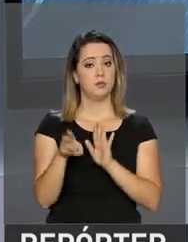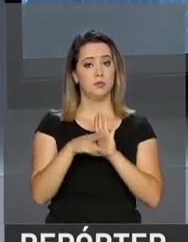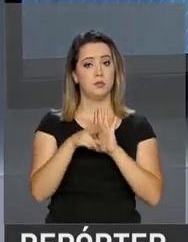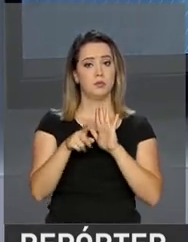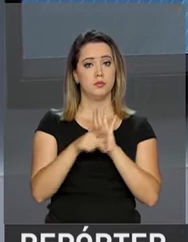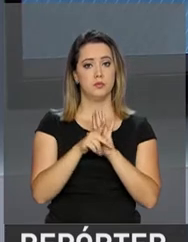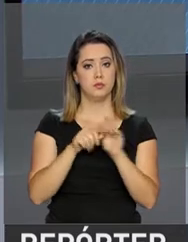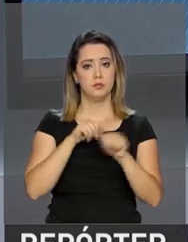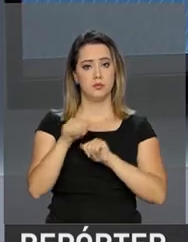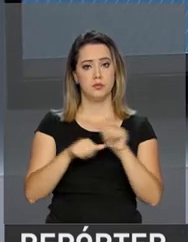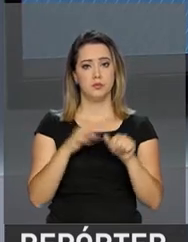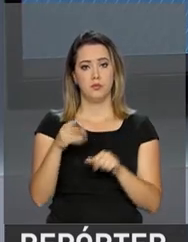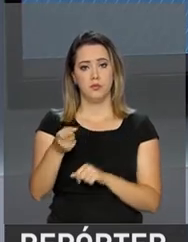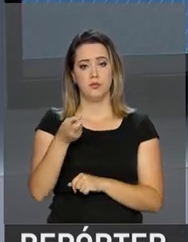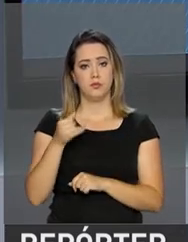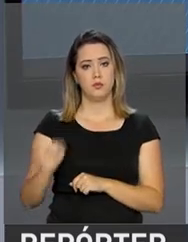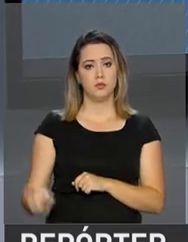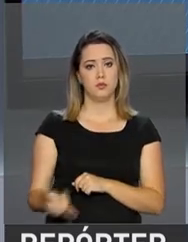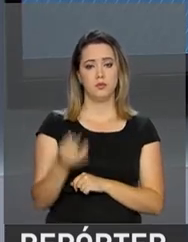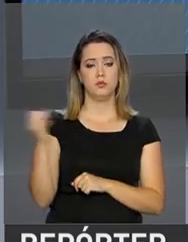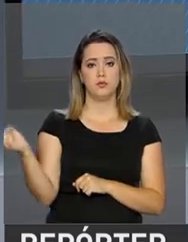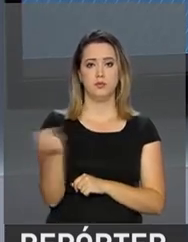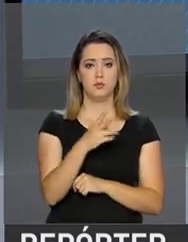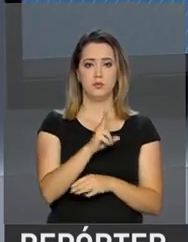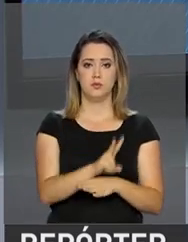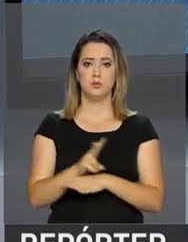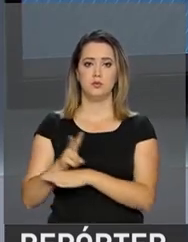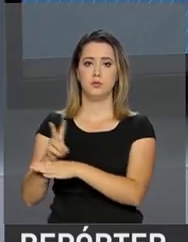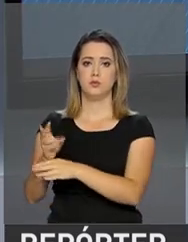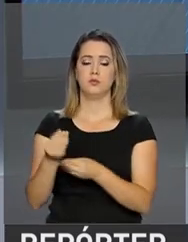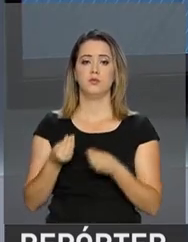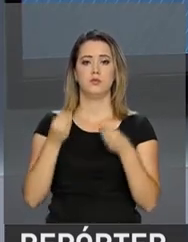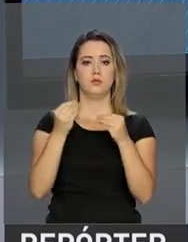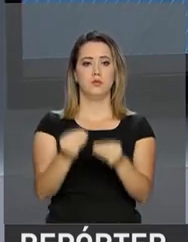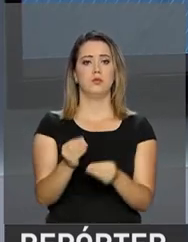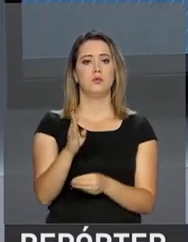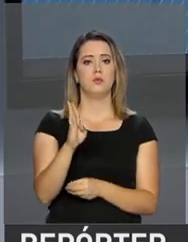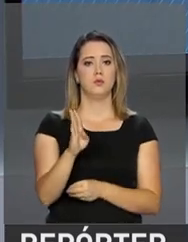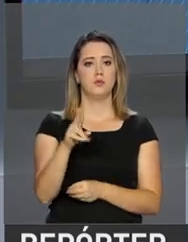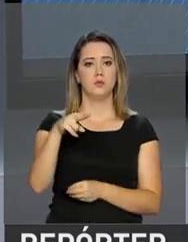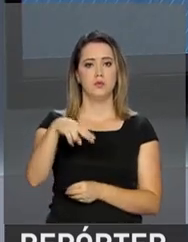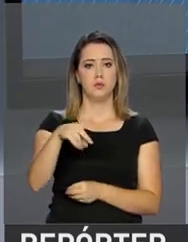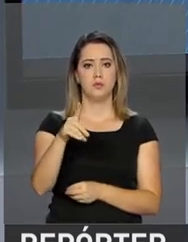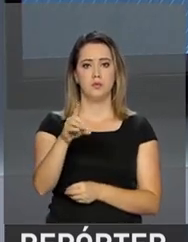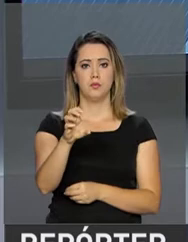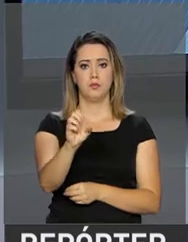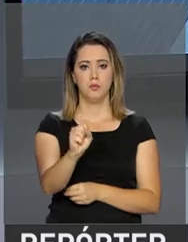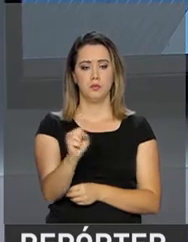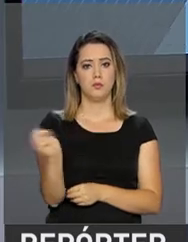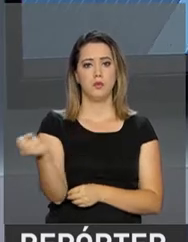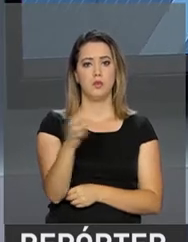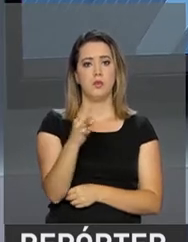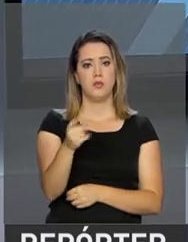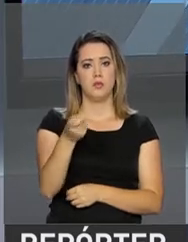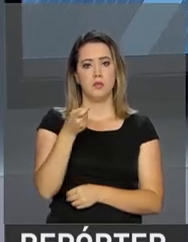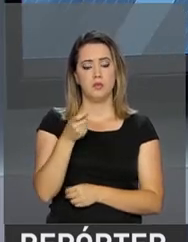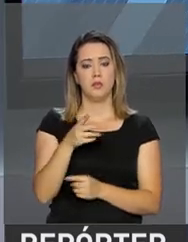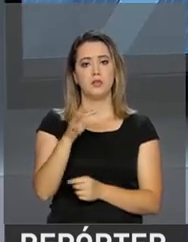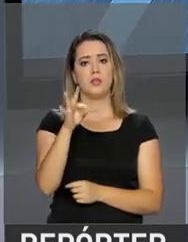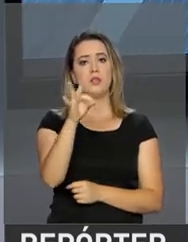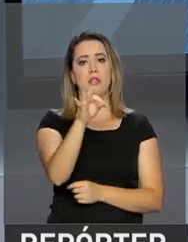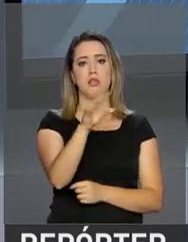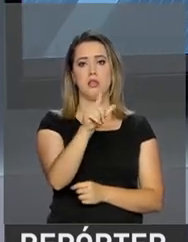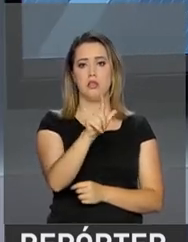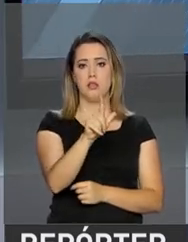provisória que altera a taxa de juros para novos empréstimos concedidos pelo bnds a nova taxa de longo prazo a